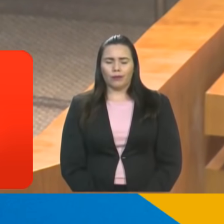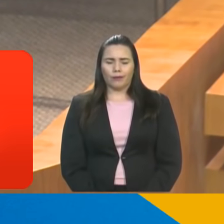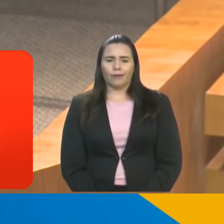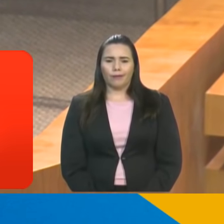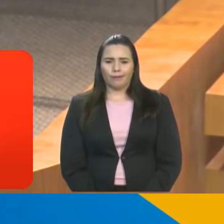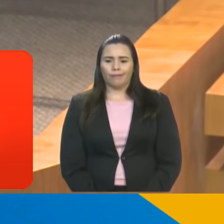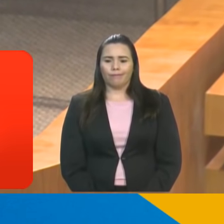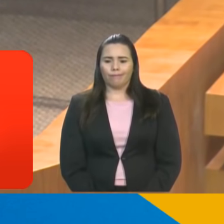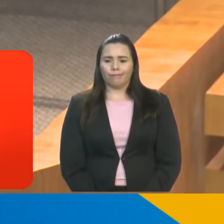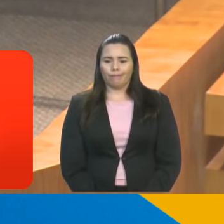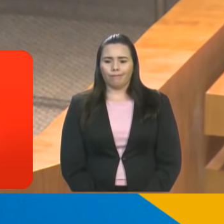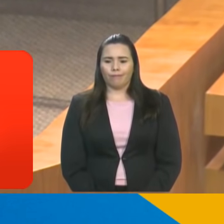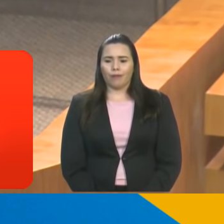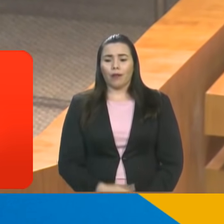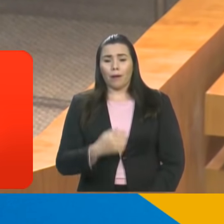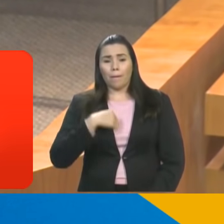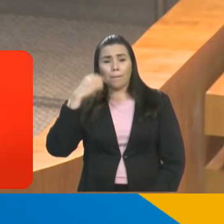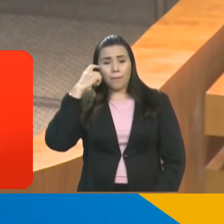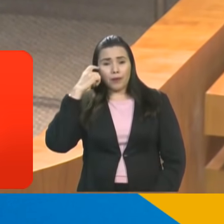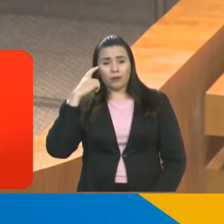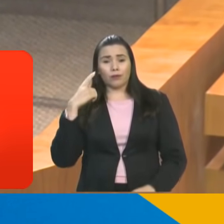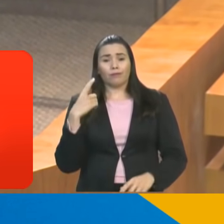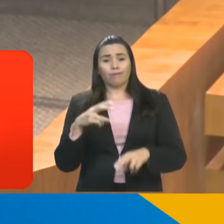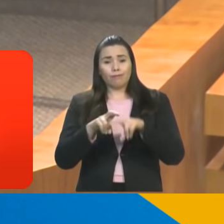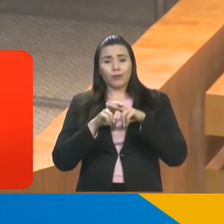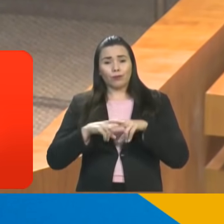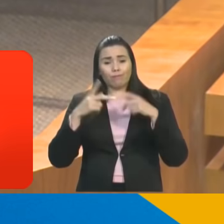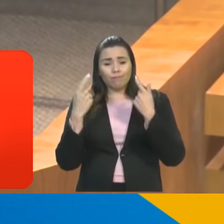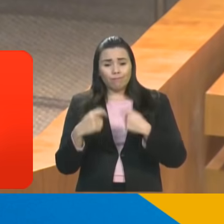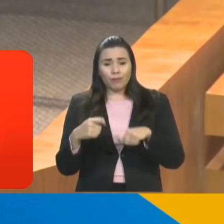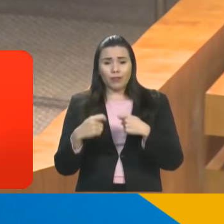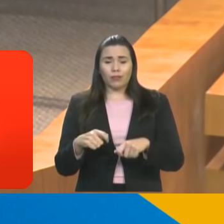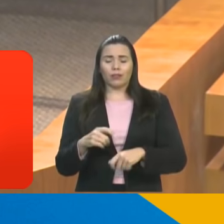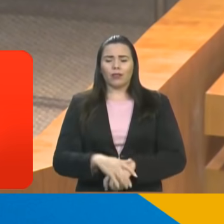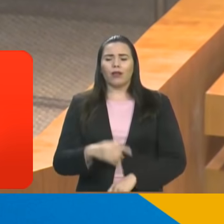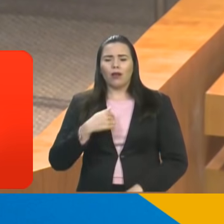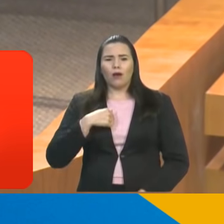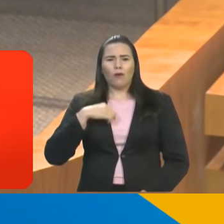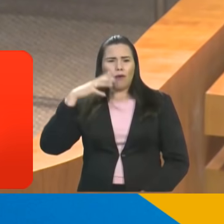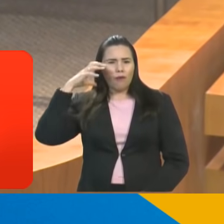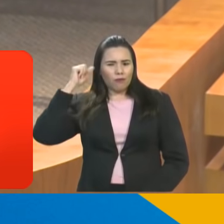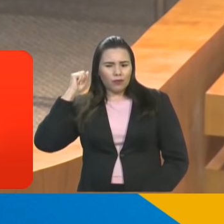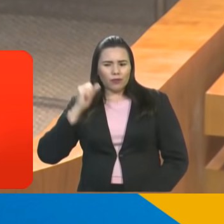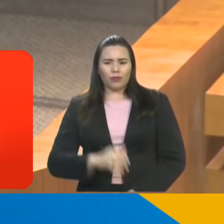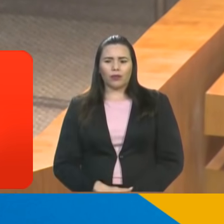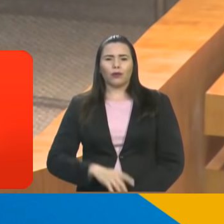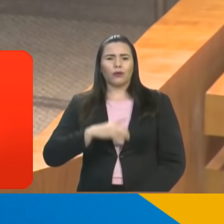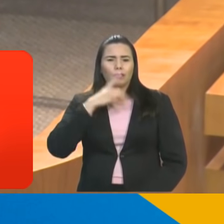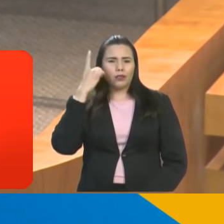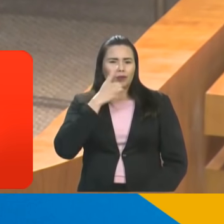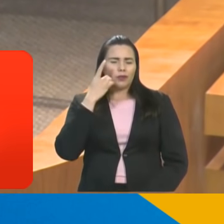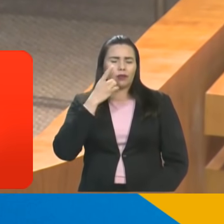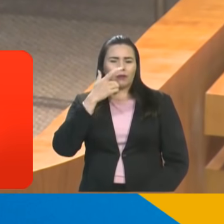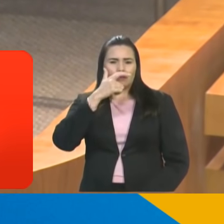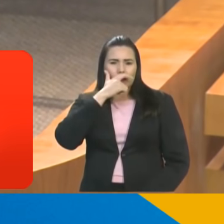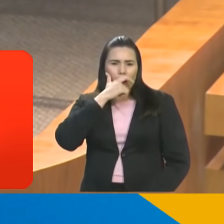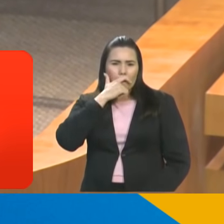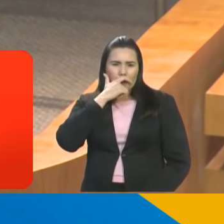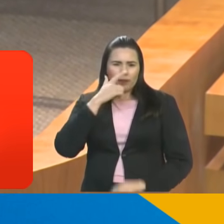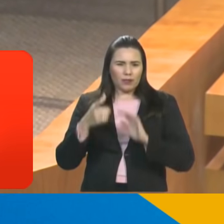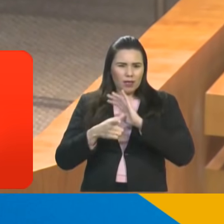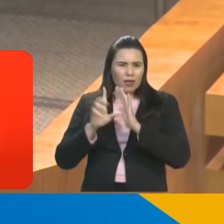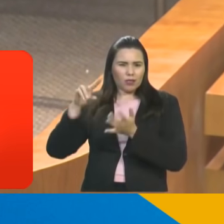é necessário, é por isso que eu ouvi atentamente a manifestação do deputado César Pires, essa